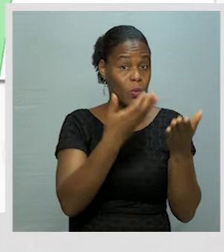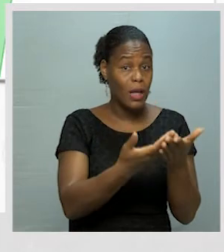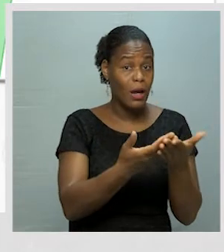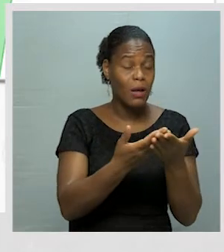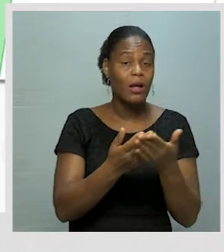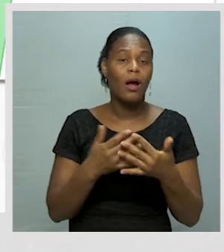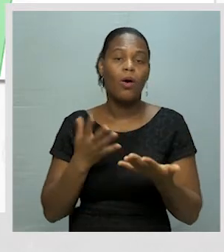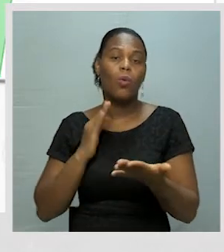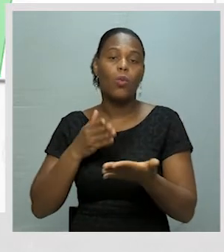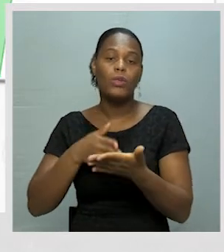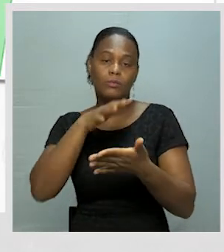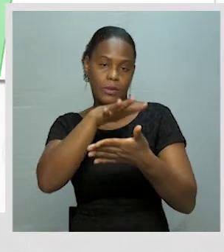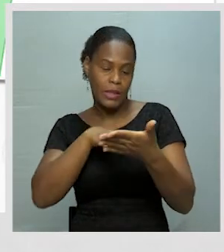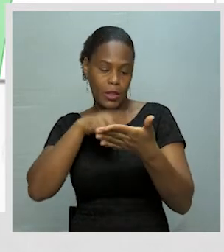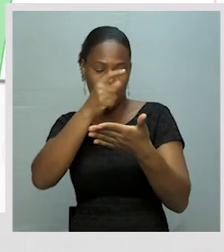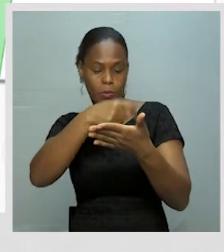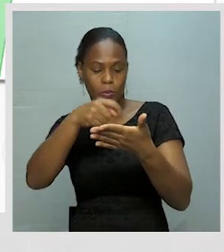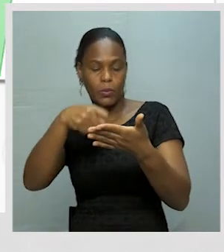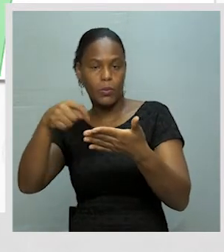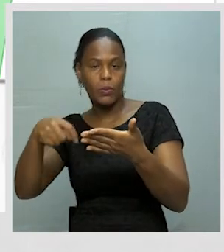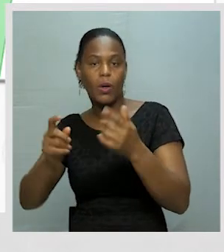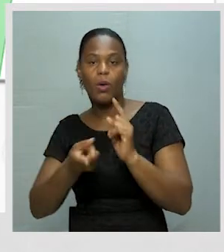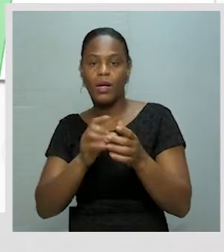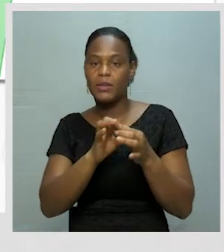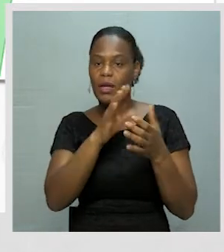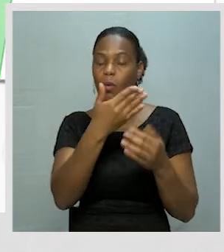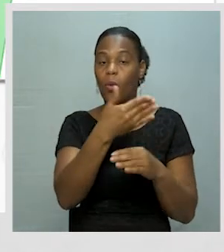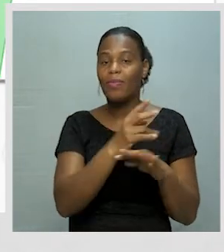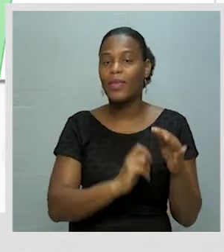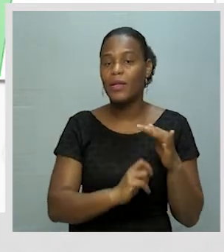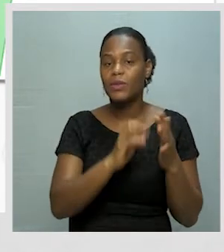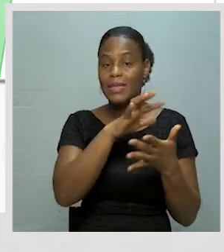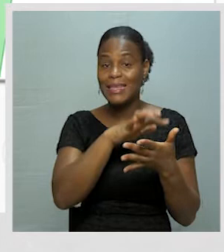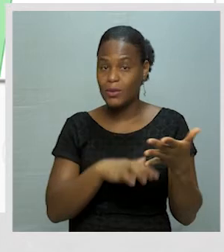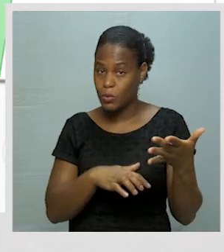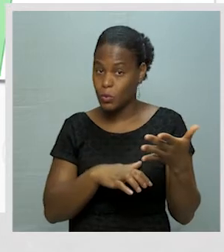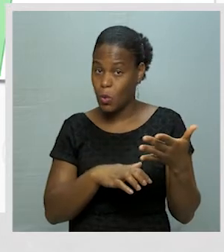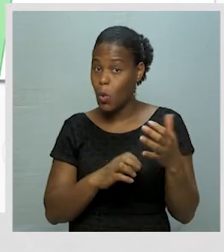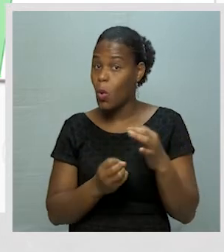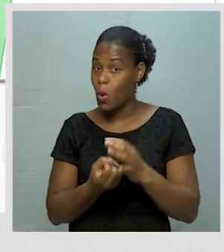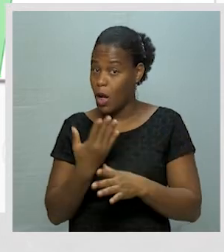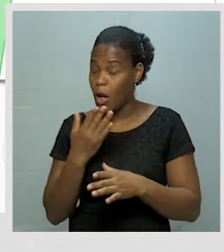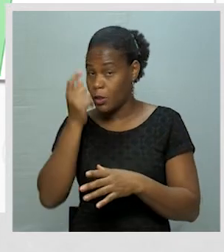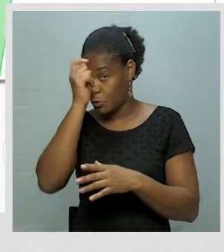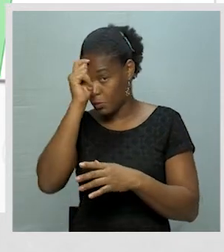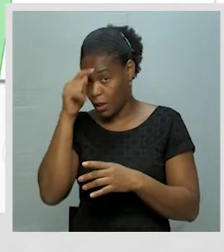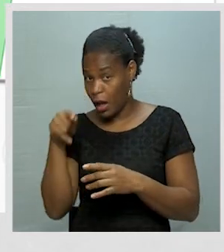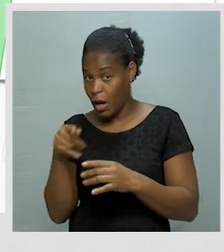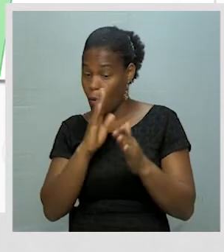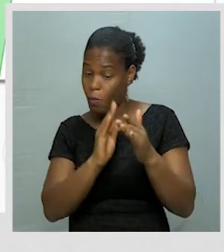um texto que equivale a 1/3 do texto original, respeitando a sua ordem, mas